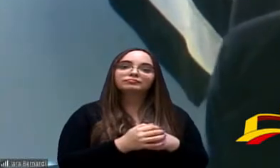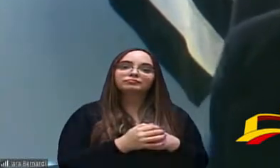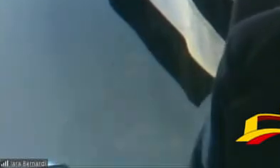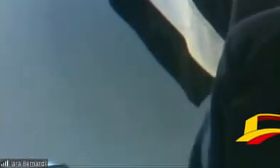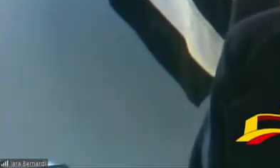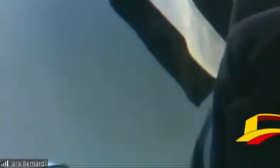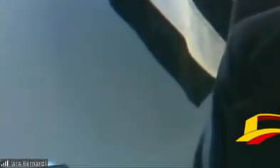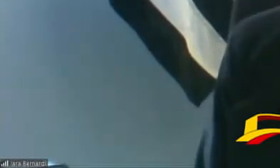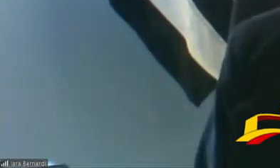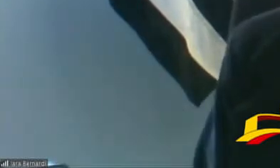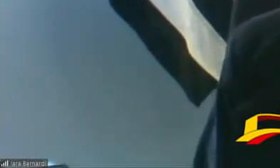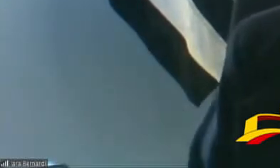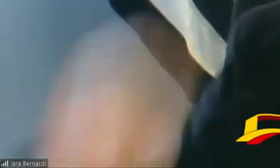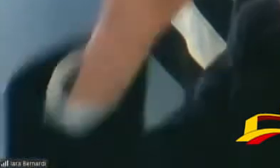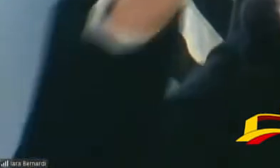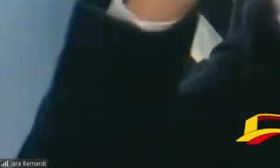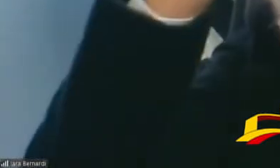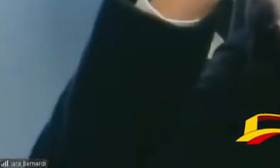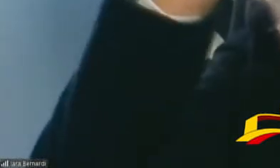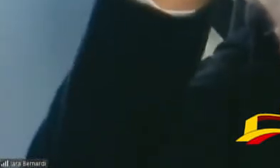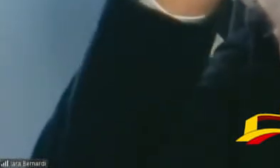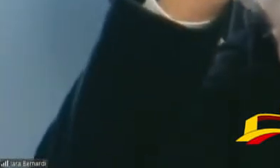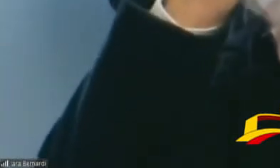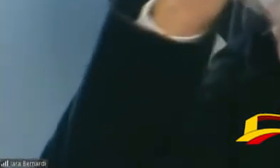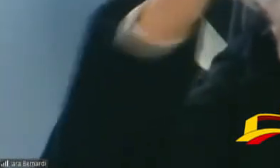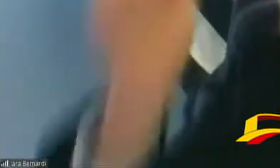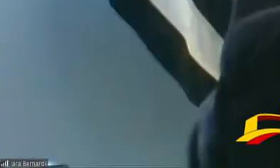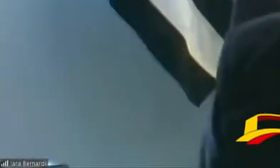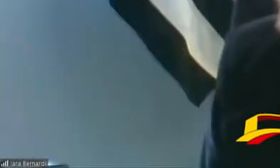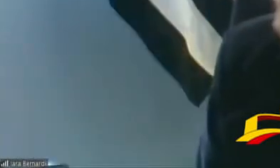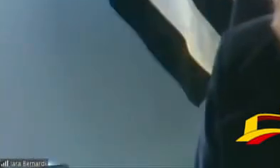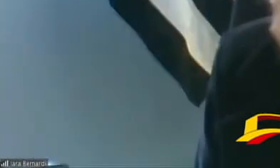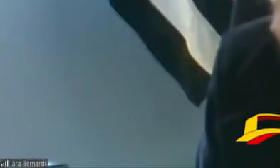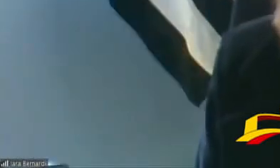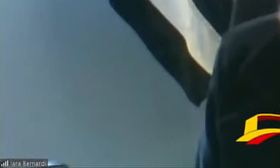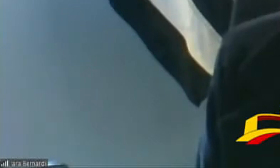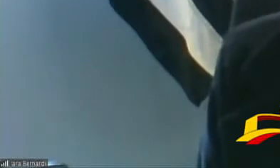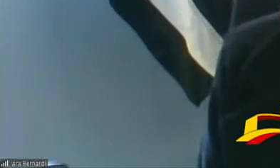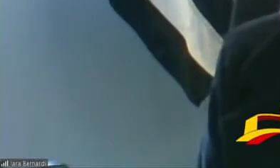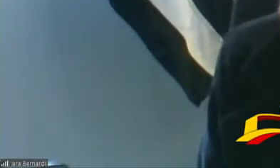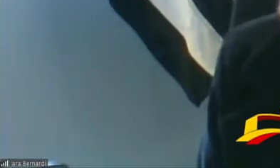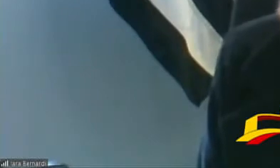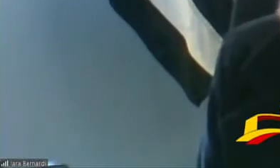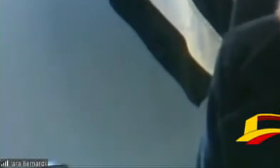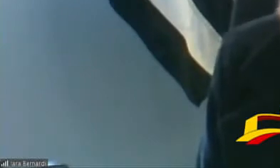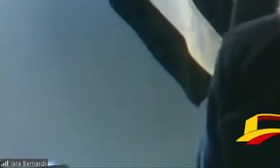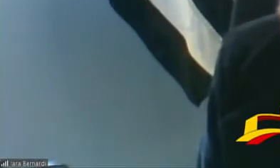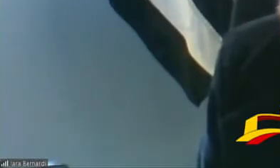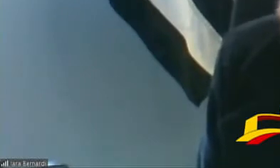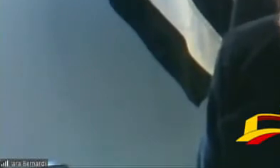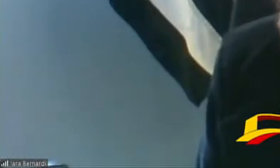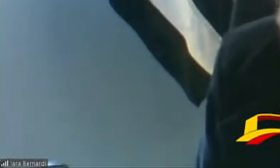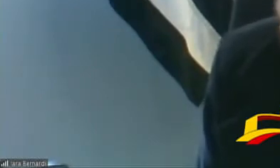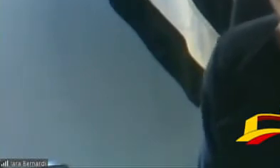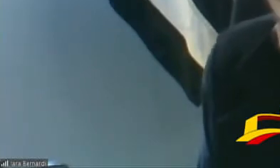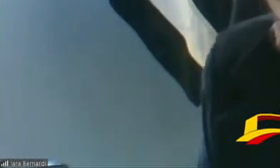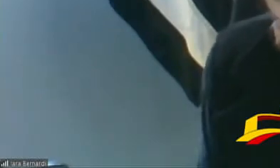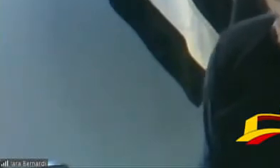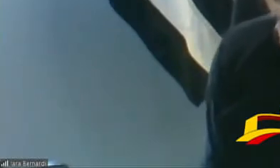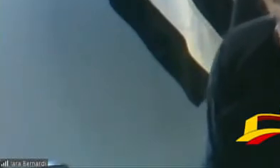fizeram um levantamento sobre o problema das seguranças, as ocorrências, furto, roubo, vandalismo,